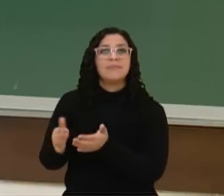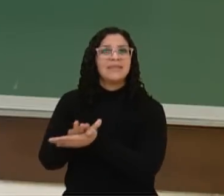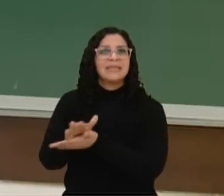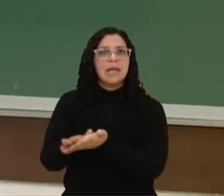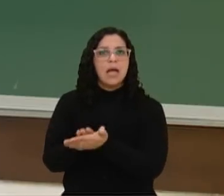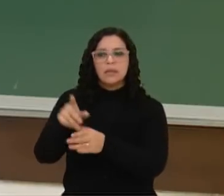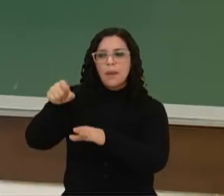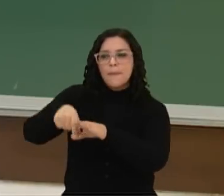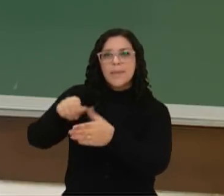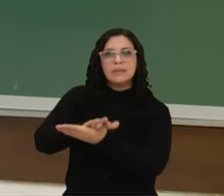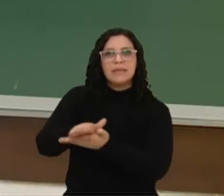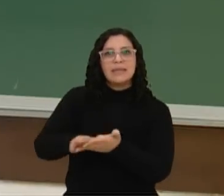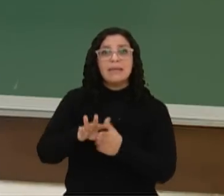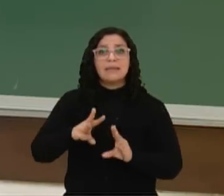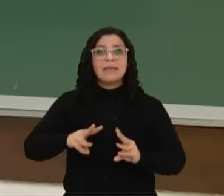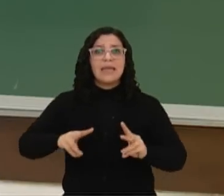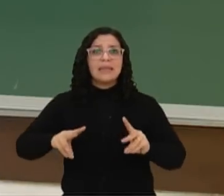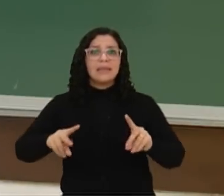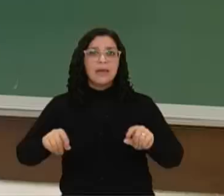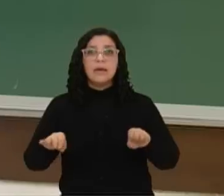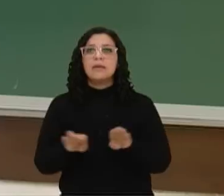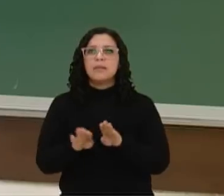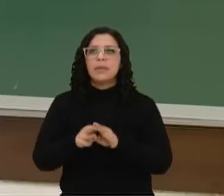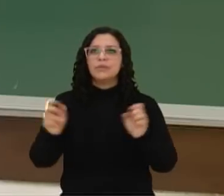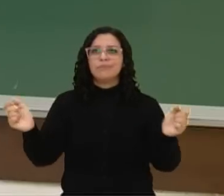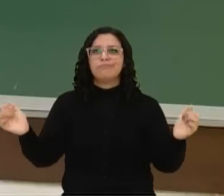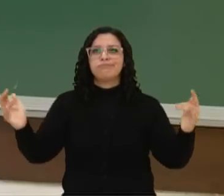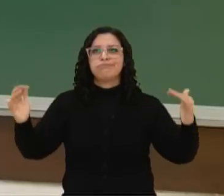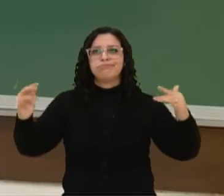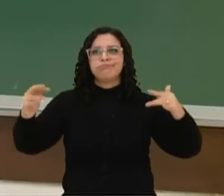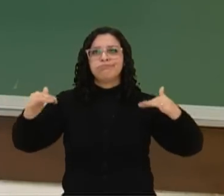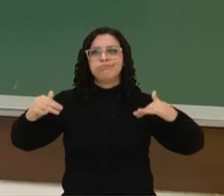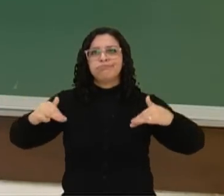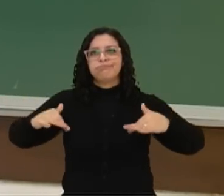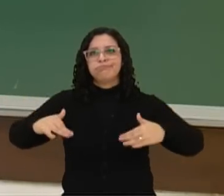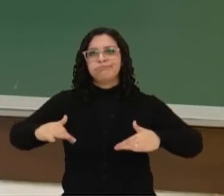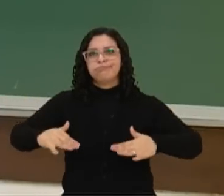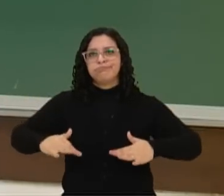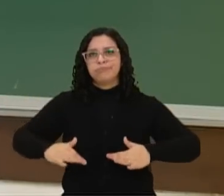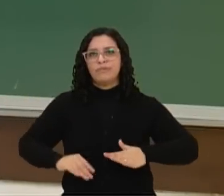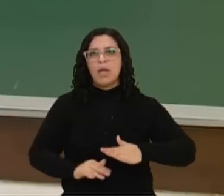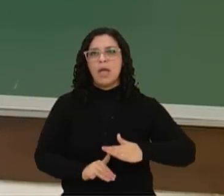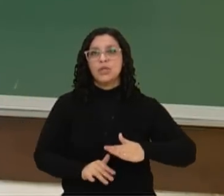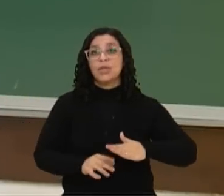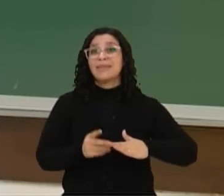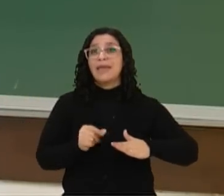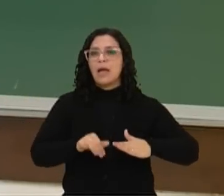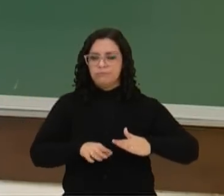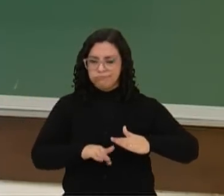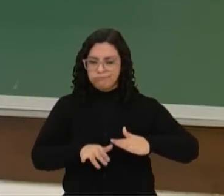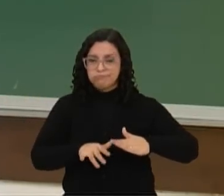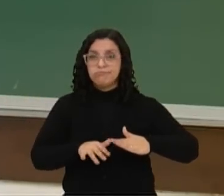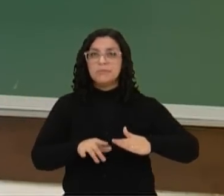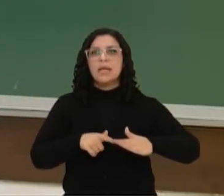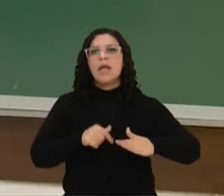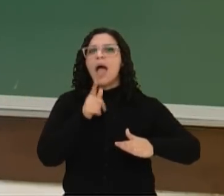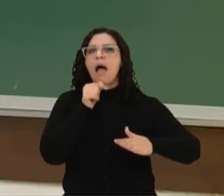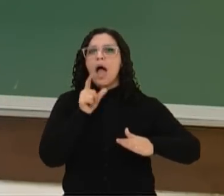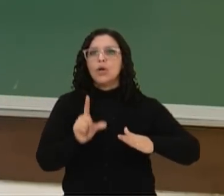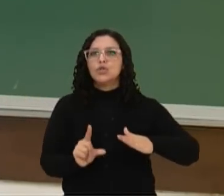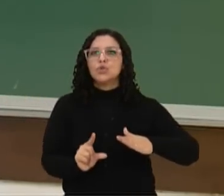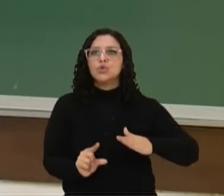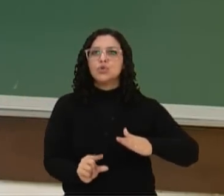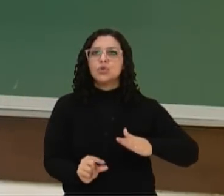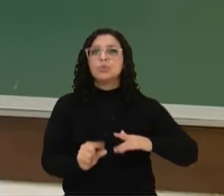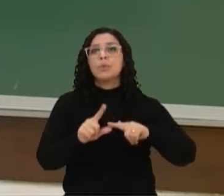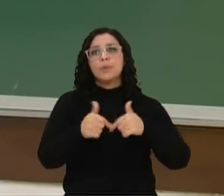nada plantado, tá aquela terra solta. Também esse material vai ser transportado e vai ser levado principalmente para os rios e vai causar o